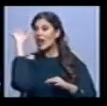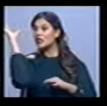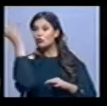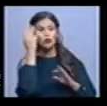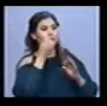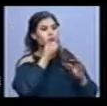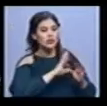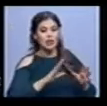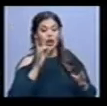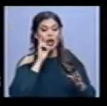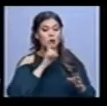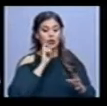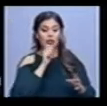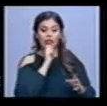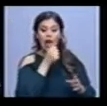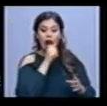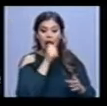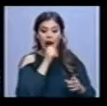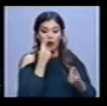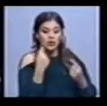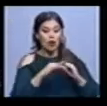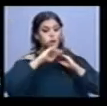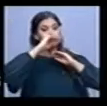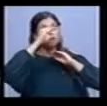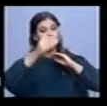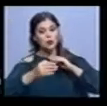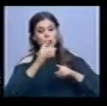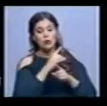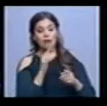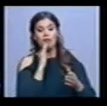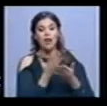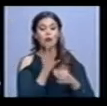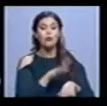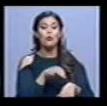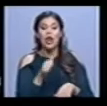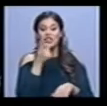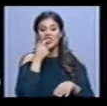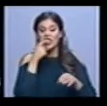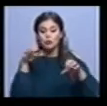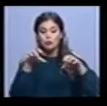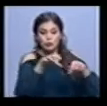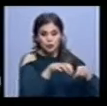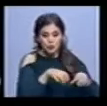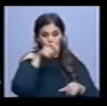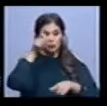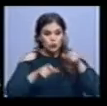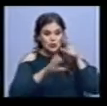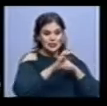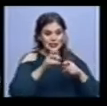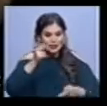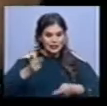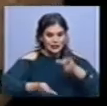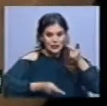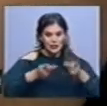isso é fundamental para a água existir na sua superfície. Isto tudo é-nos contado pelas rochas que os cientistas analisaram. E o que